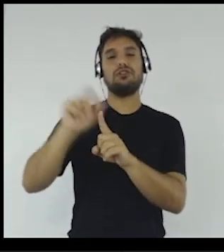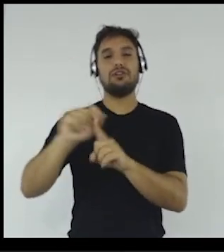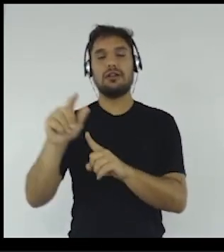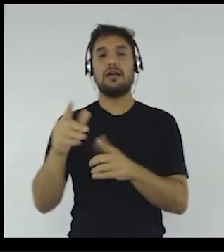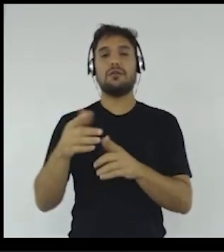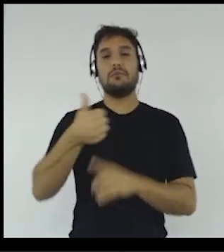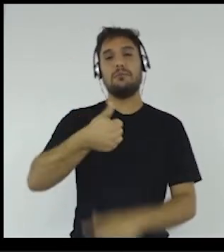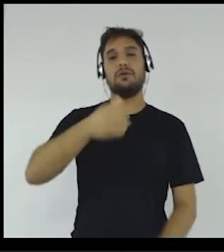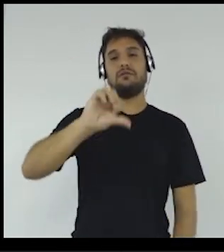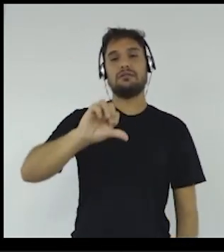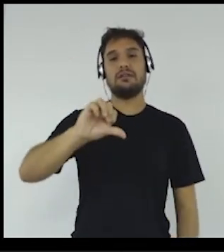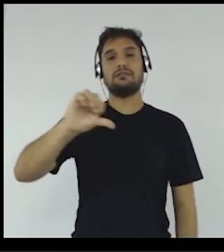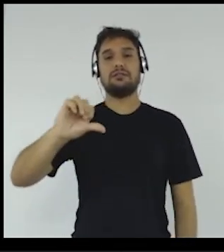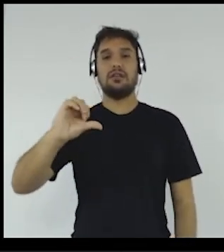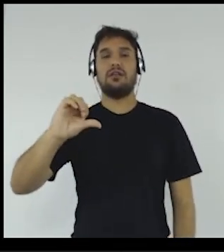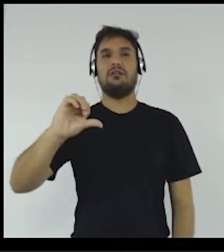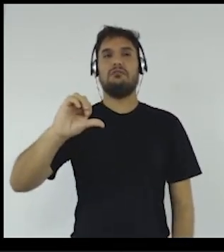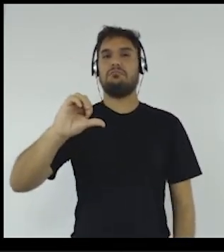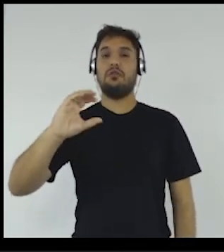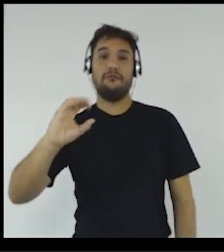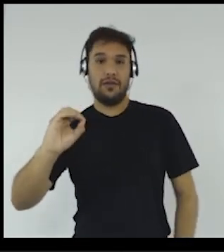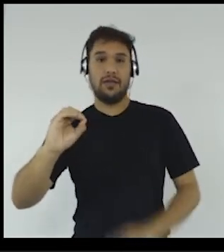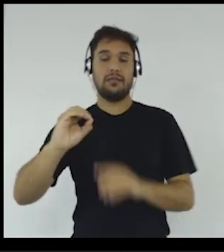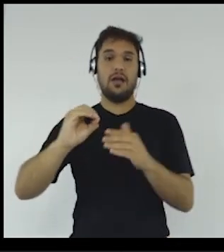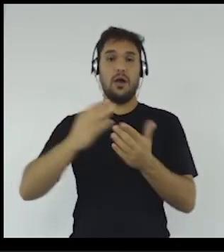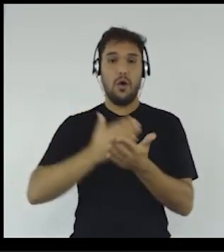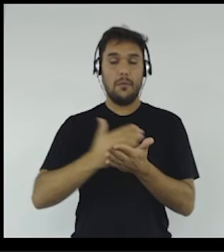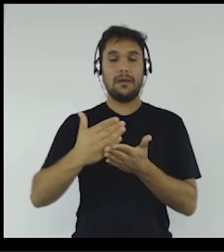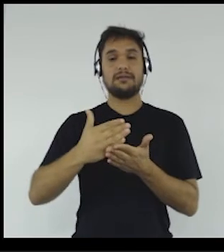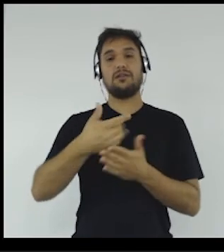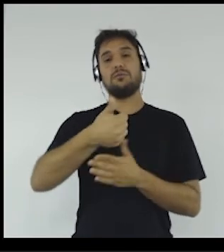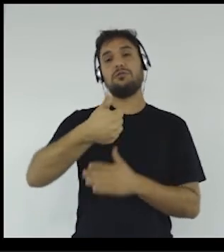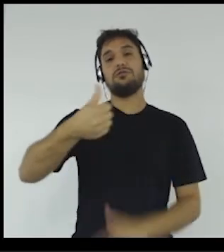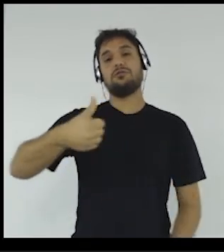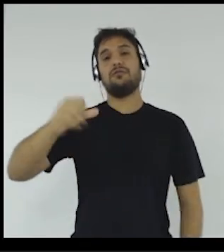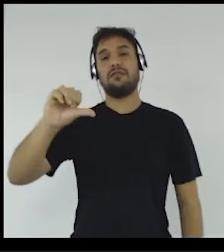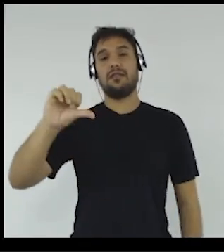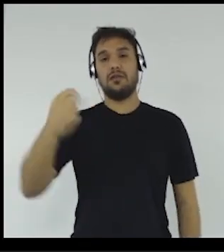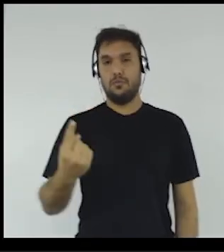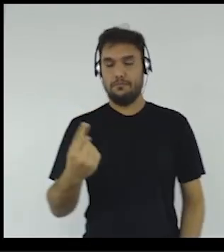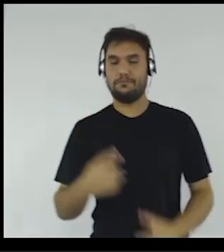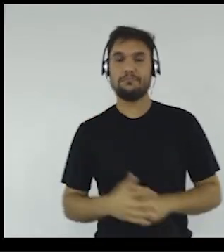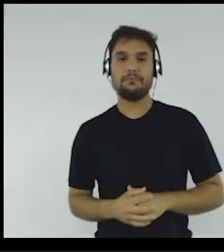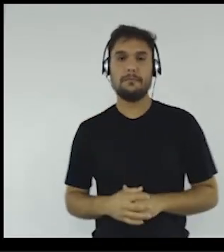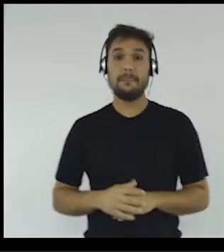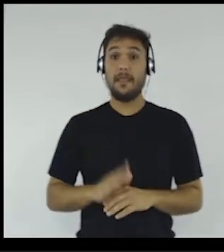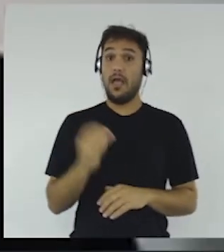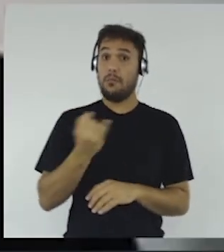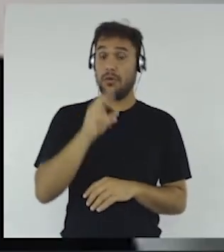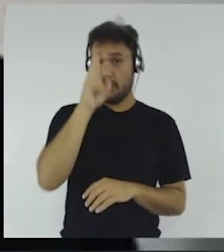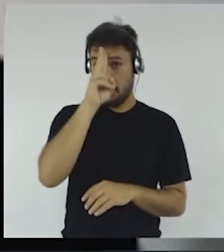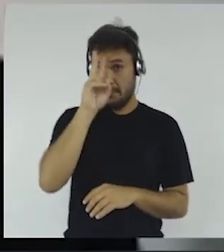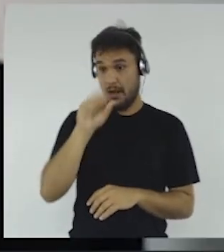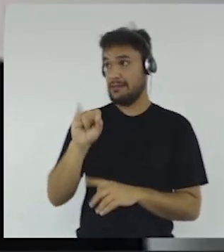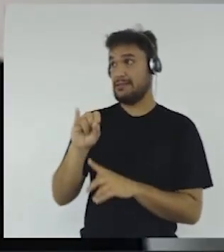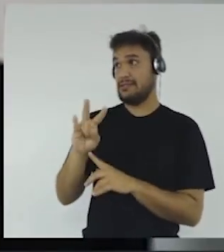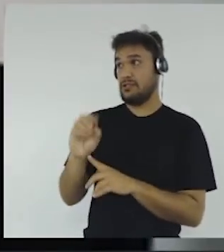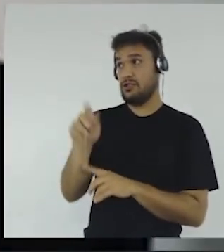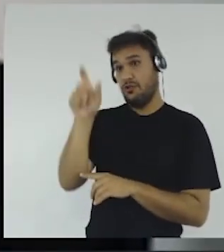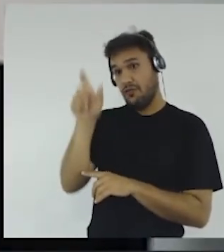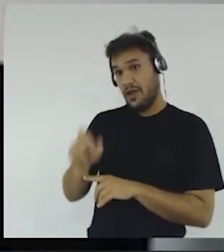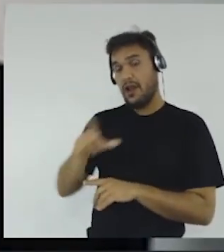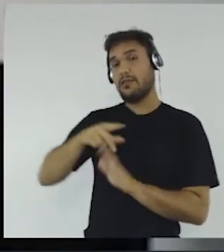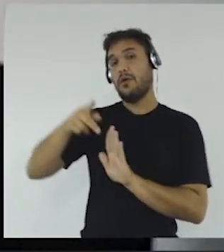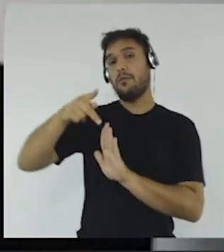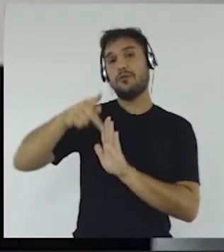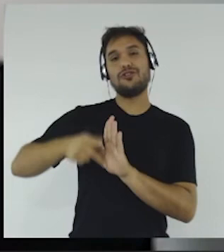em 1990, entrando em vigor ano seguinte, 1991. Importante destacar que Silvio Capanema, com o projeto da